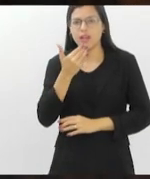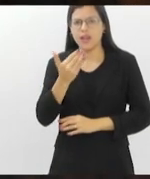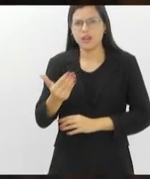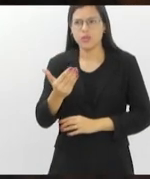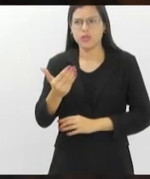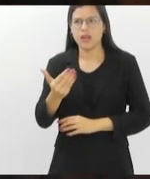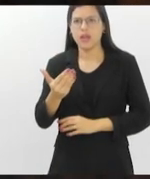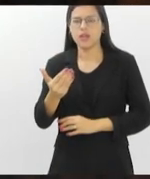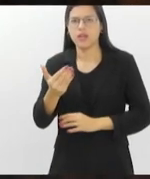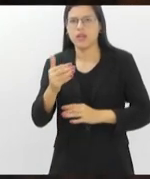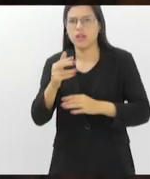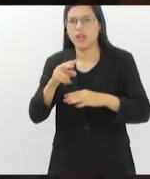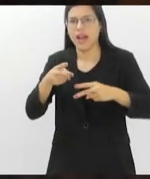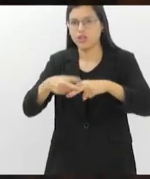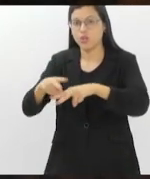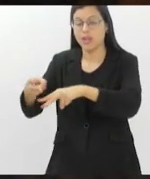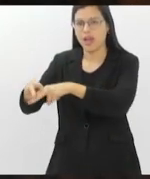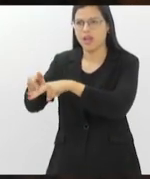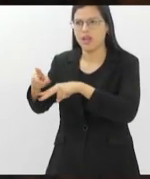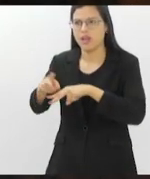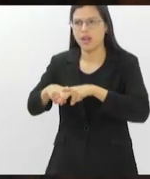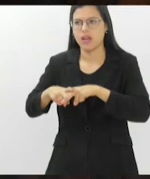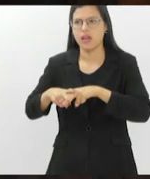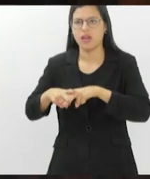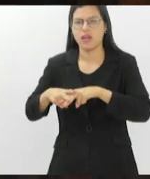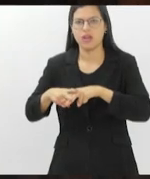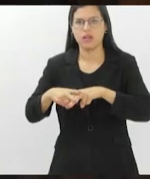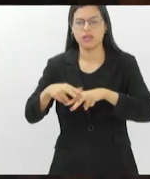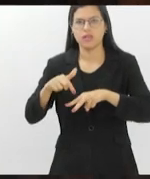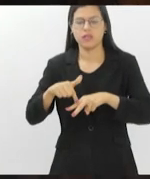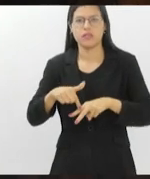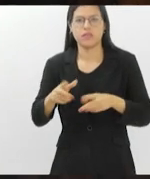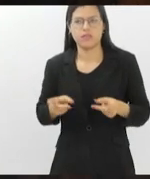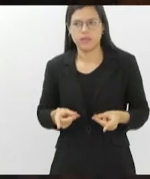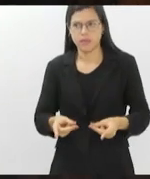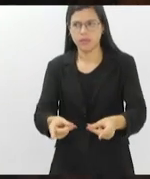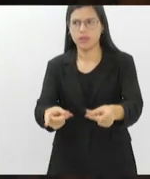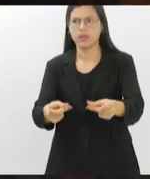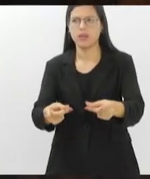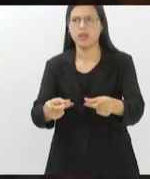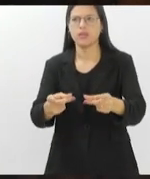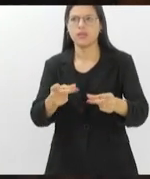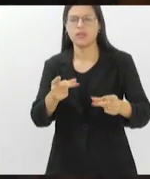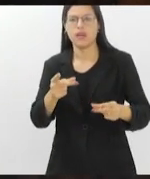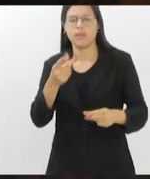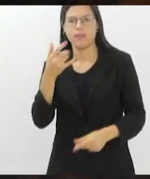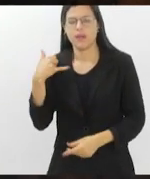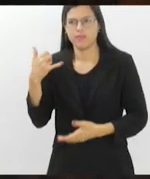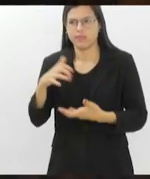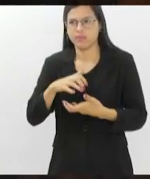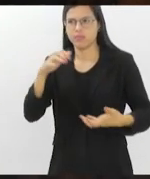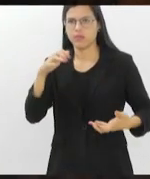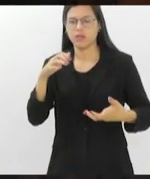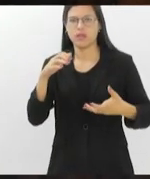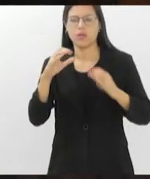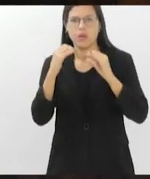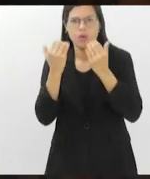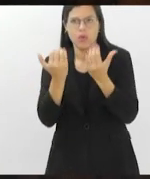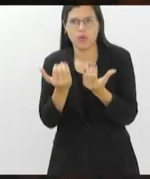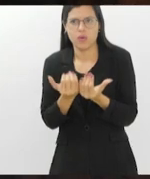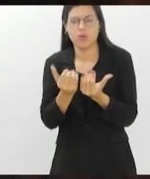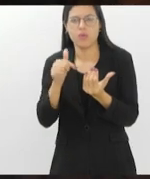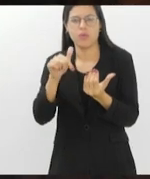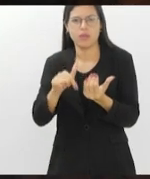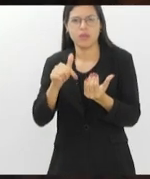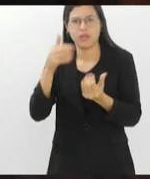estabelecimentos prisionais, em unidades do DEGAS, instituições de longa permanência para idosos e em comunidades terapêuticas que